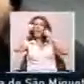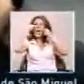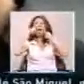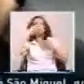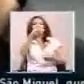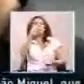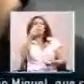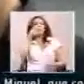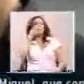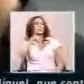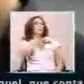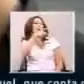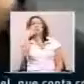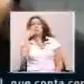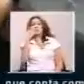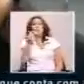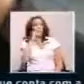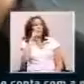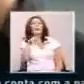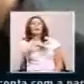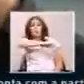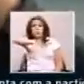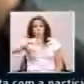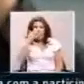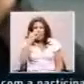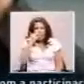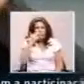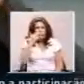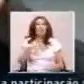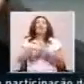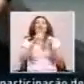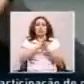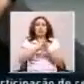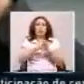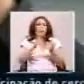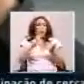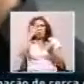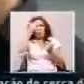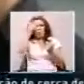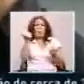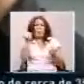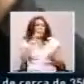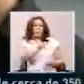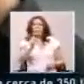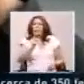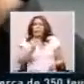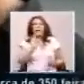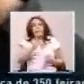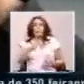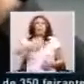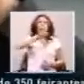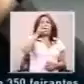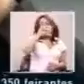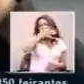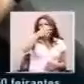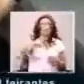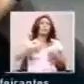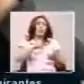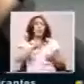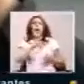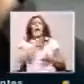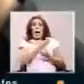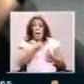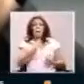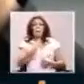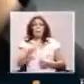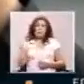seguramente todos eles não são, perdoem-me o termo, pardos, ou são pessoas, se calhar de inteligência modesta, chamem-me assim, para poder participar nisto aqui de uma forma contrariada. Portanto,